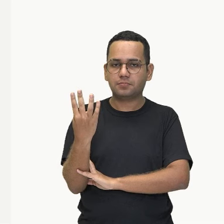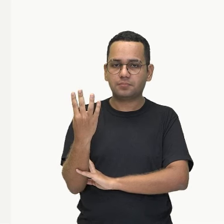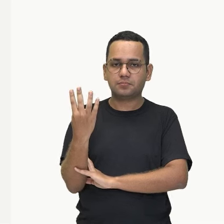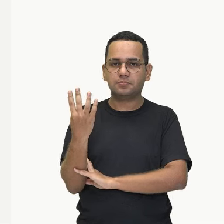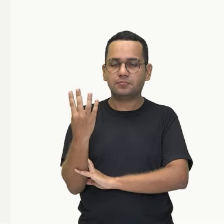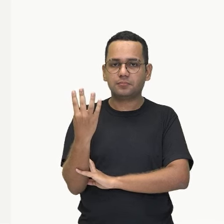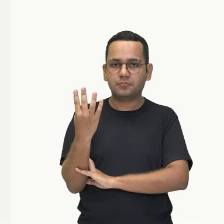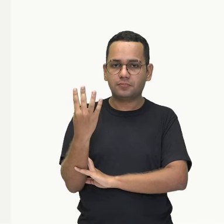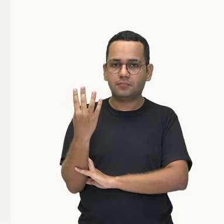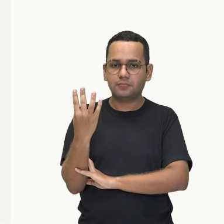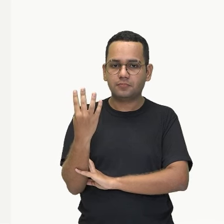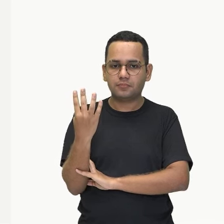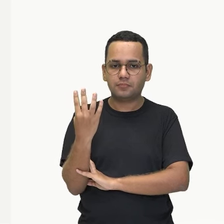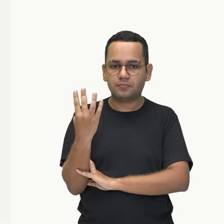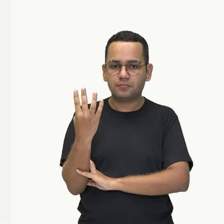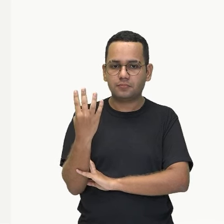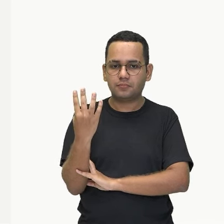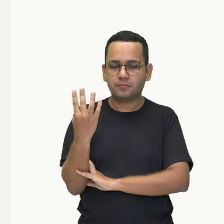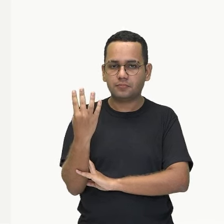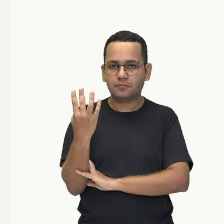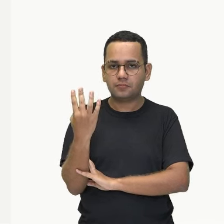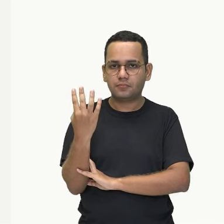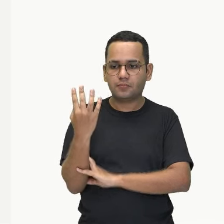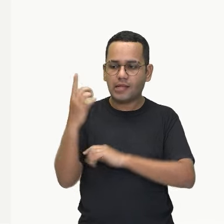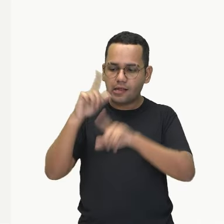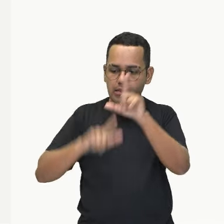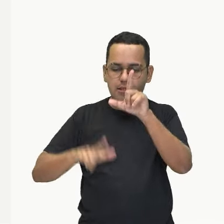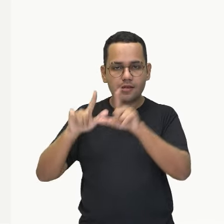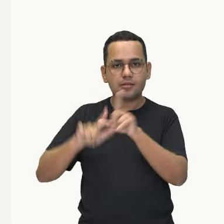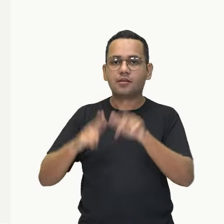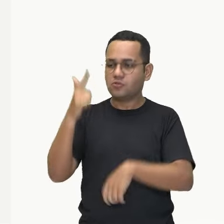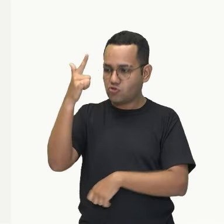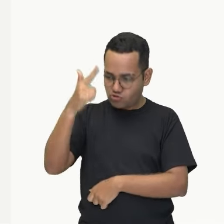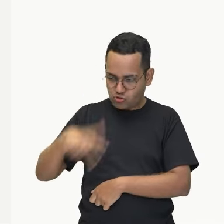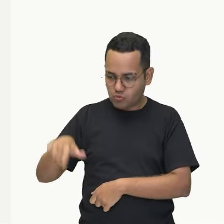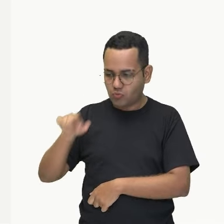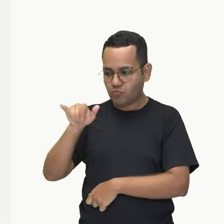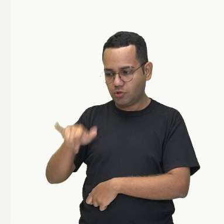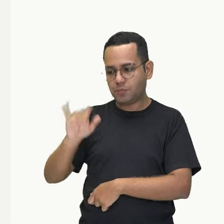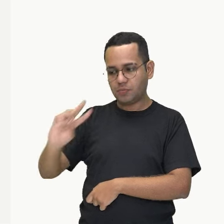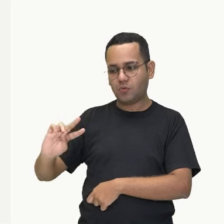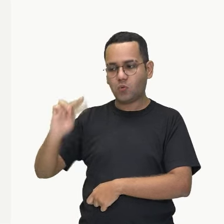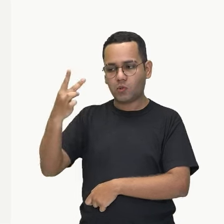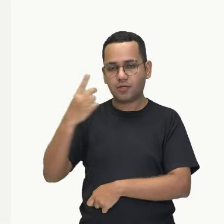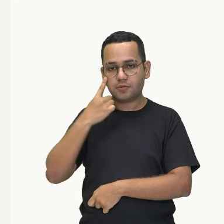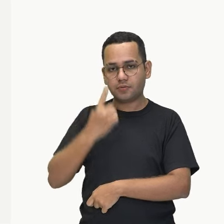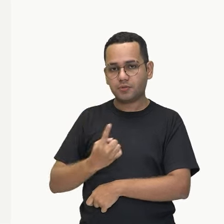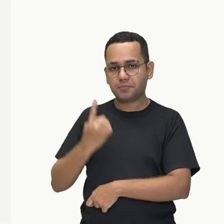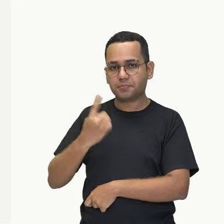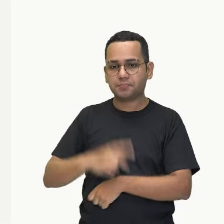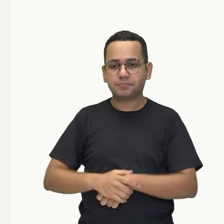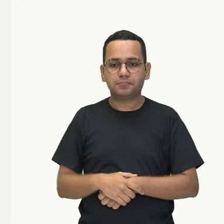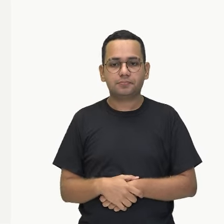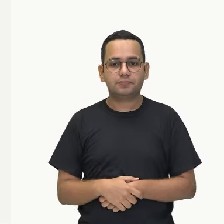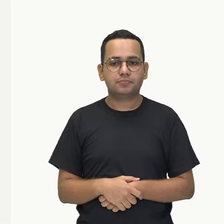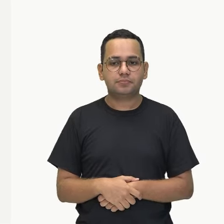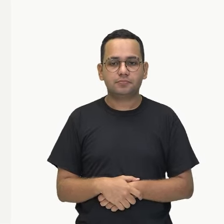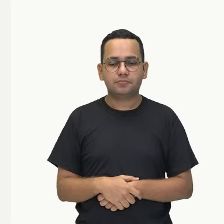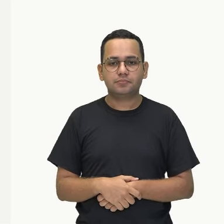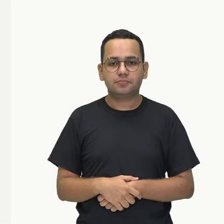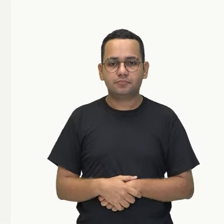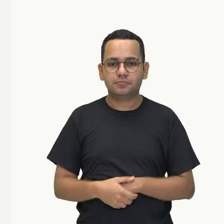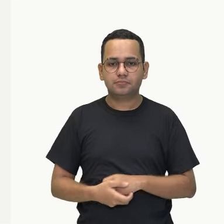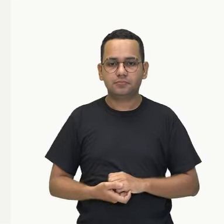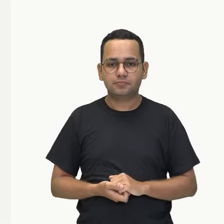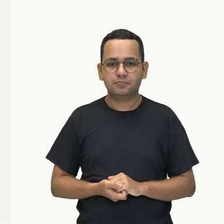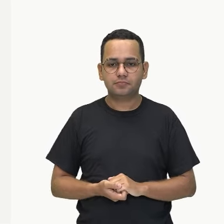E eu repito exatamente como está aí a minha parte literal. Tá? Ficando aí,